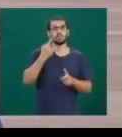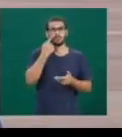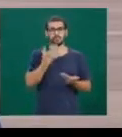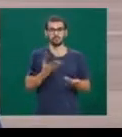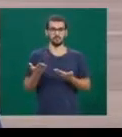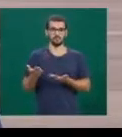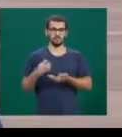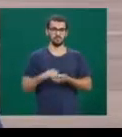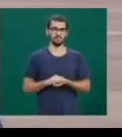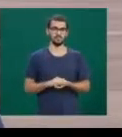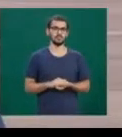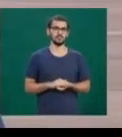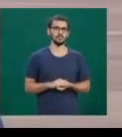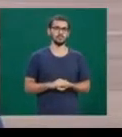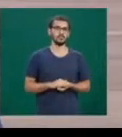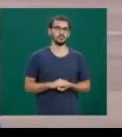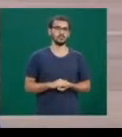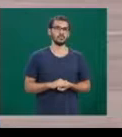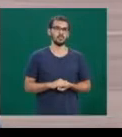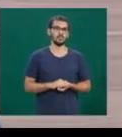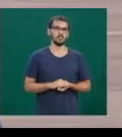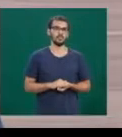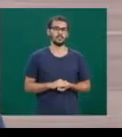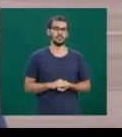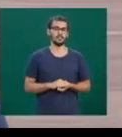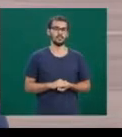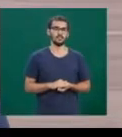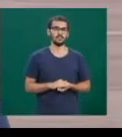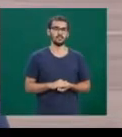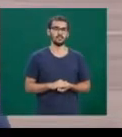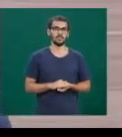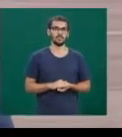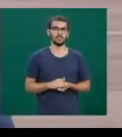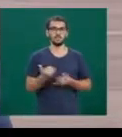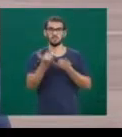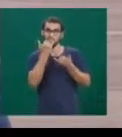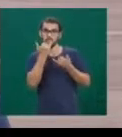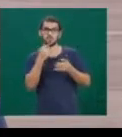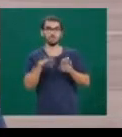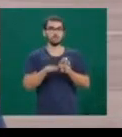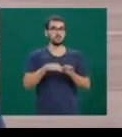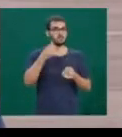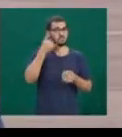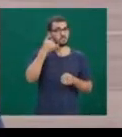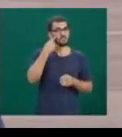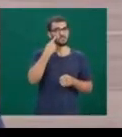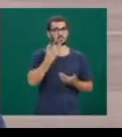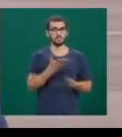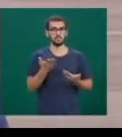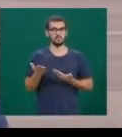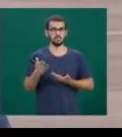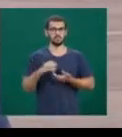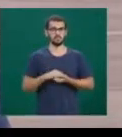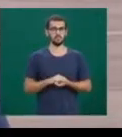número 600, no bloco 2 do Centro Administrativo. Mais informações pelo telefone